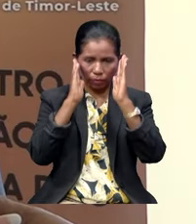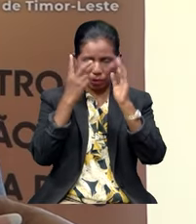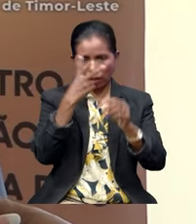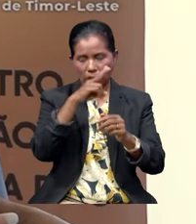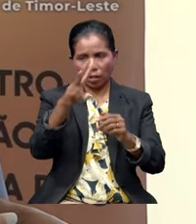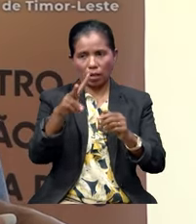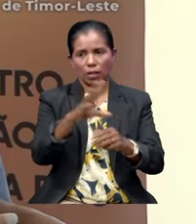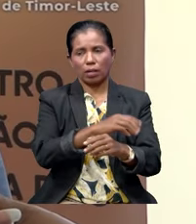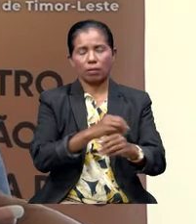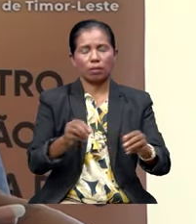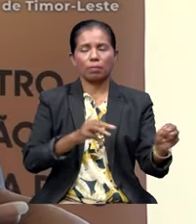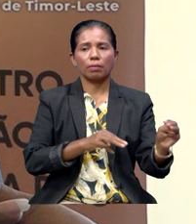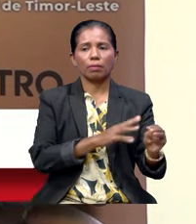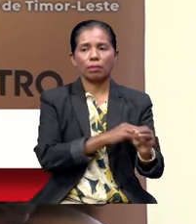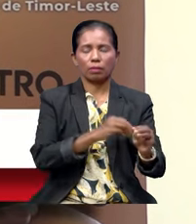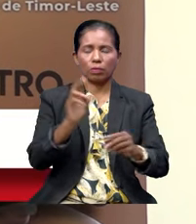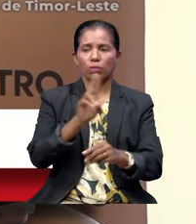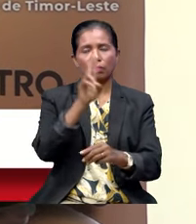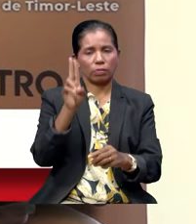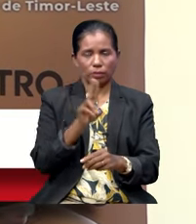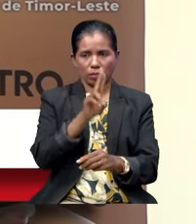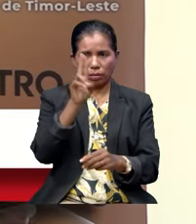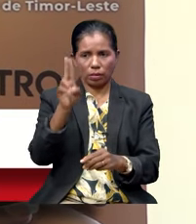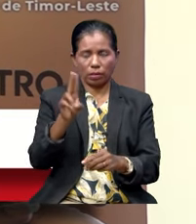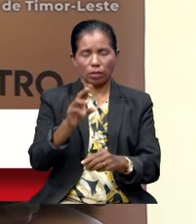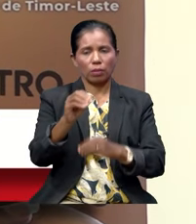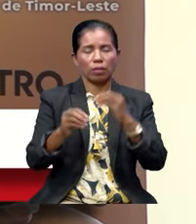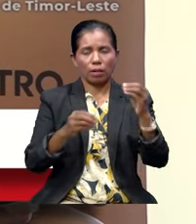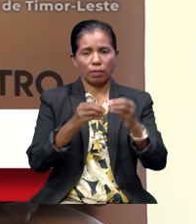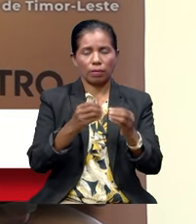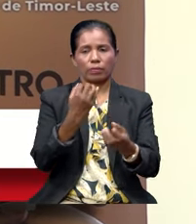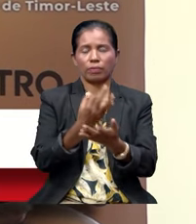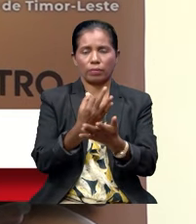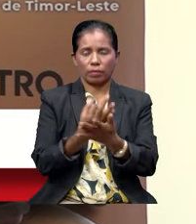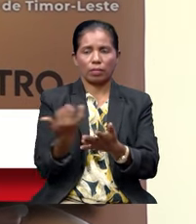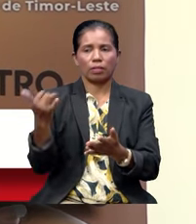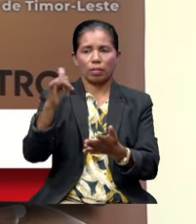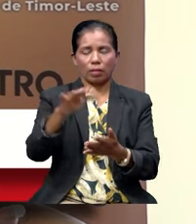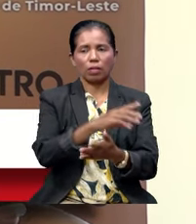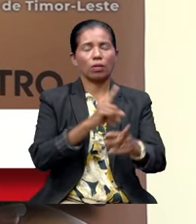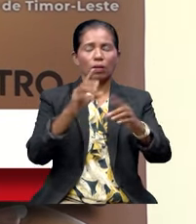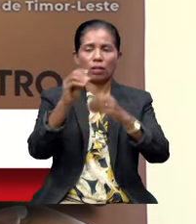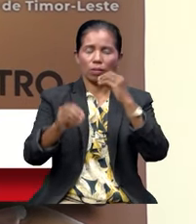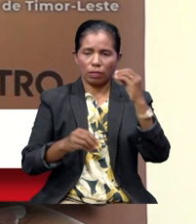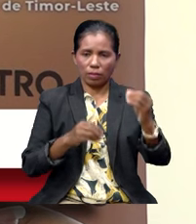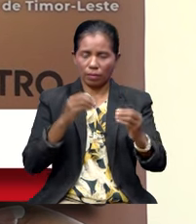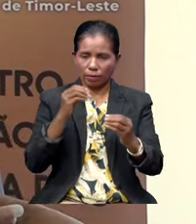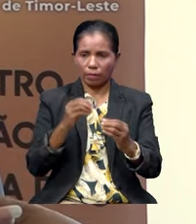a modernização da gestão de tesouraria, falar também da